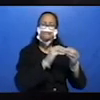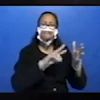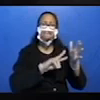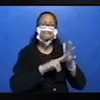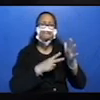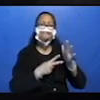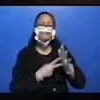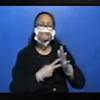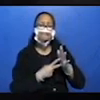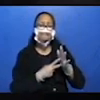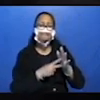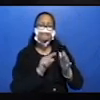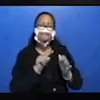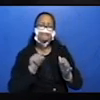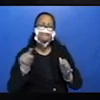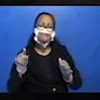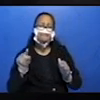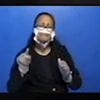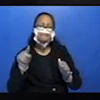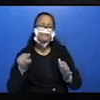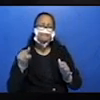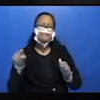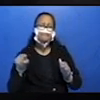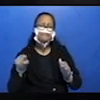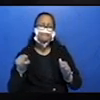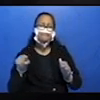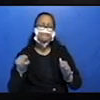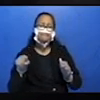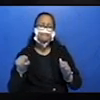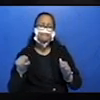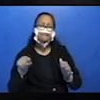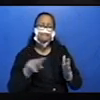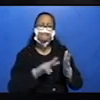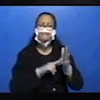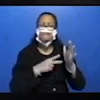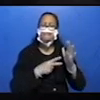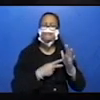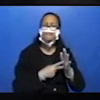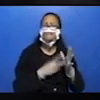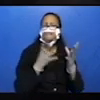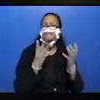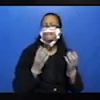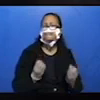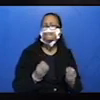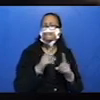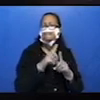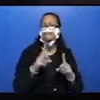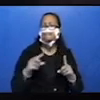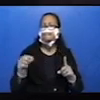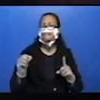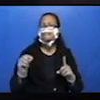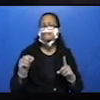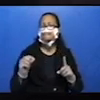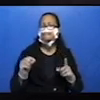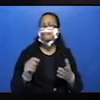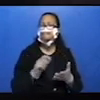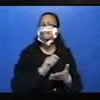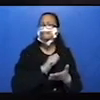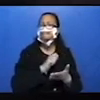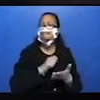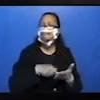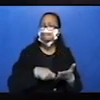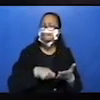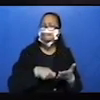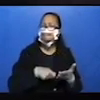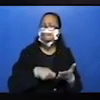essas setas? O que significa, o que é absorvido pelas folhas? Então, preencham cada linha